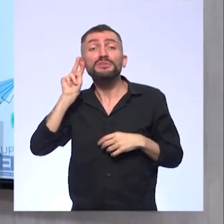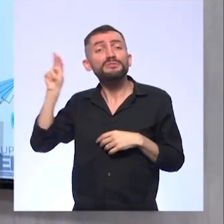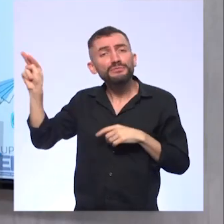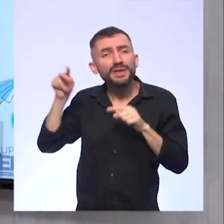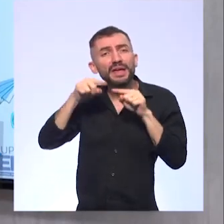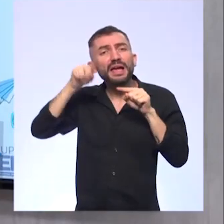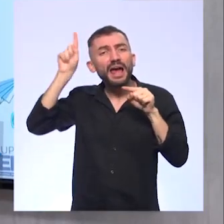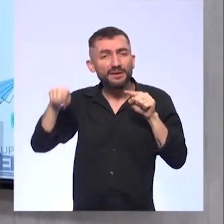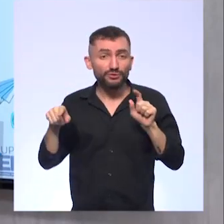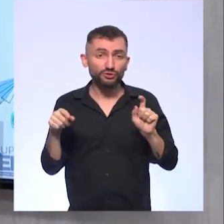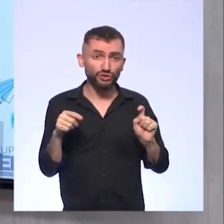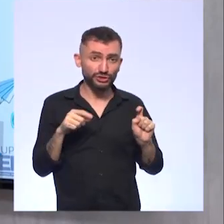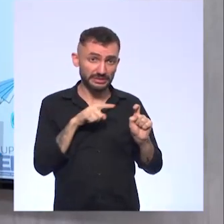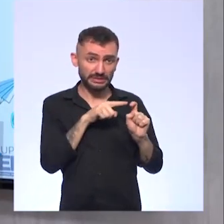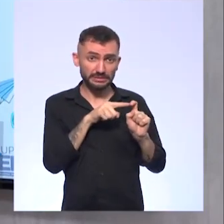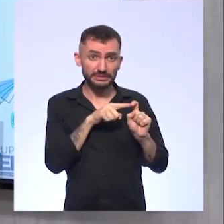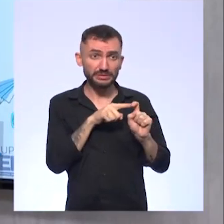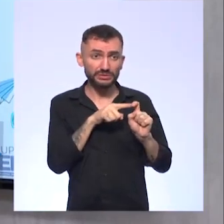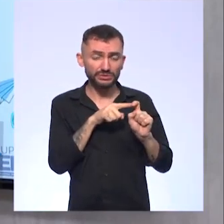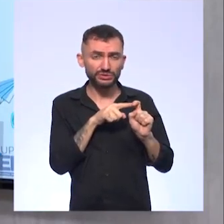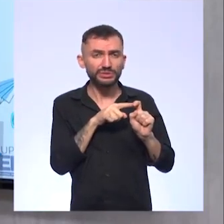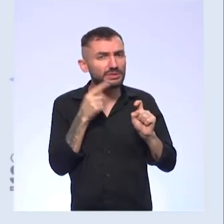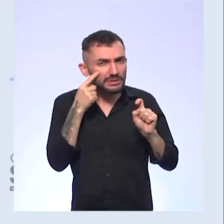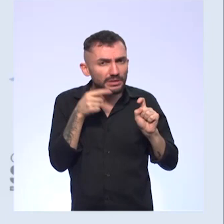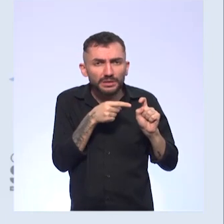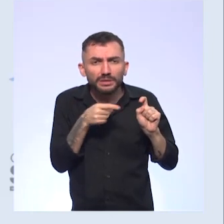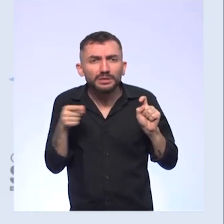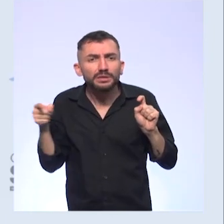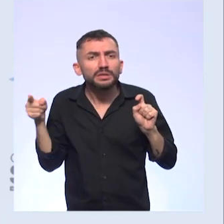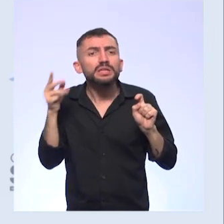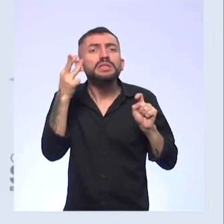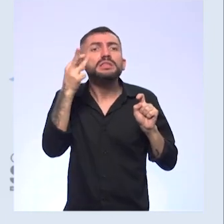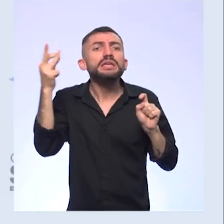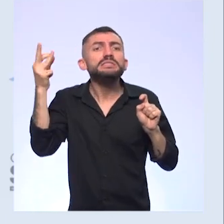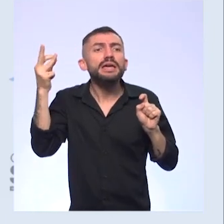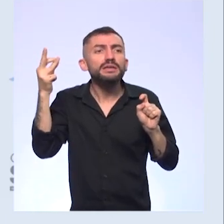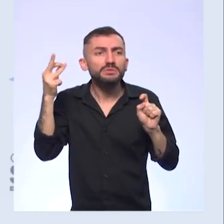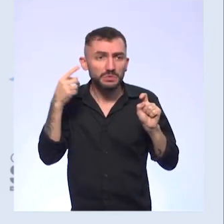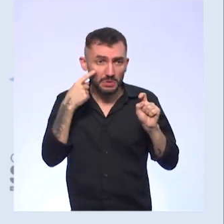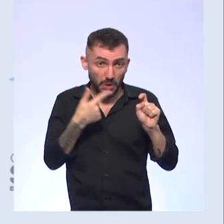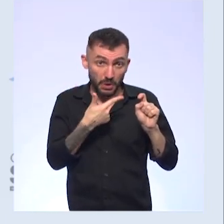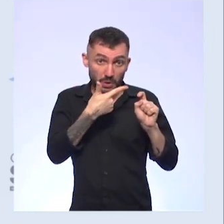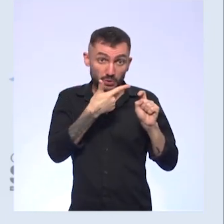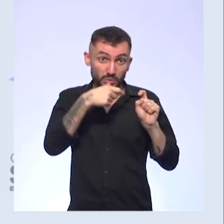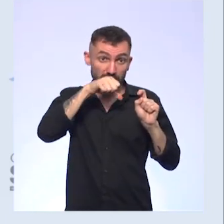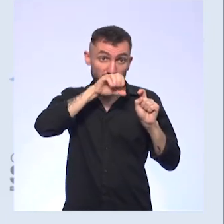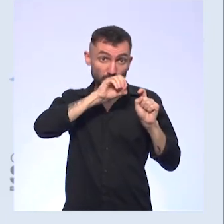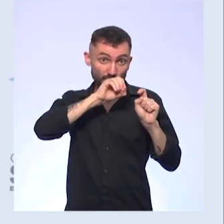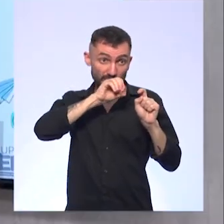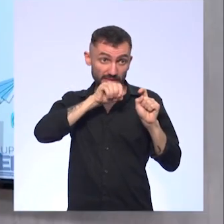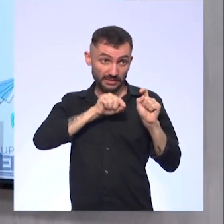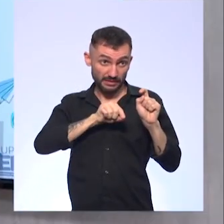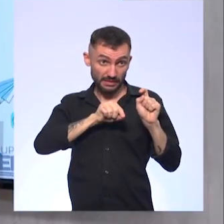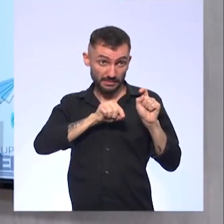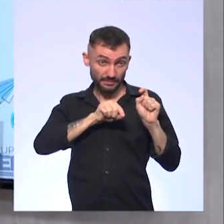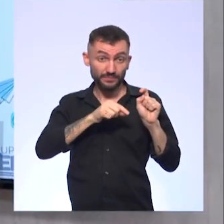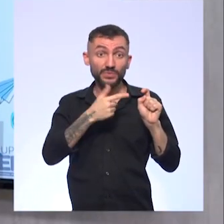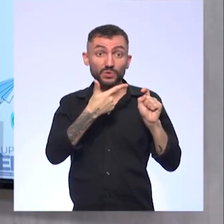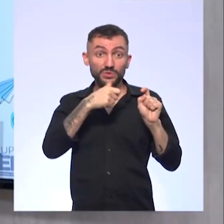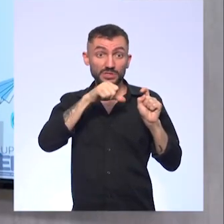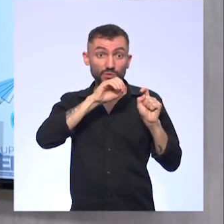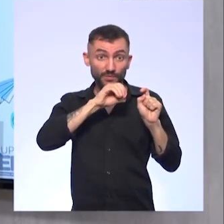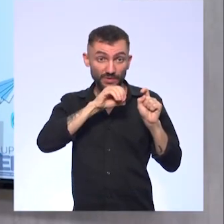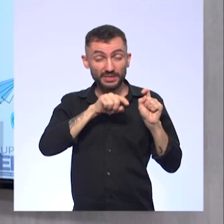olha para o eixo assim cadê o 300 aqui bom 290 tá aqui a quinta